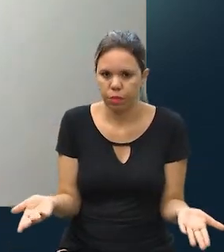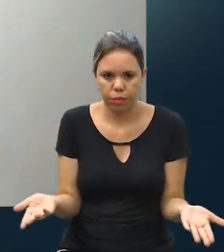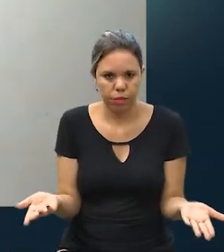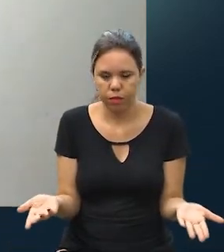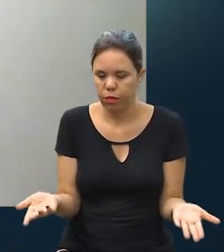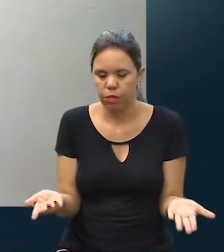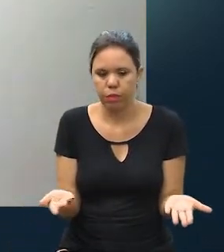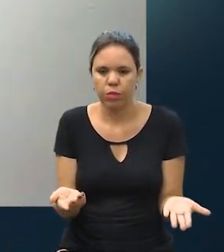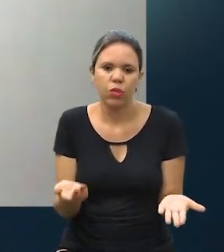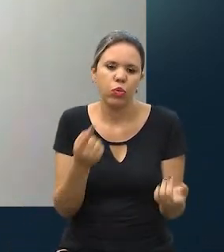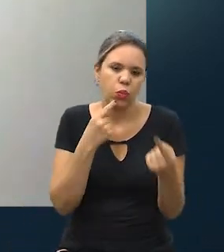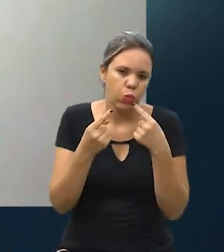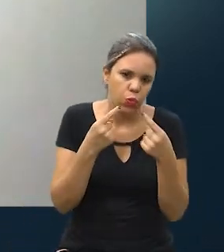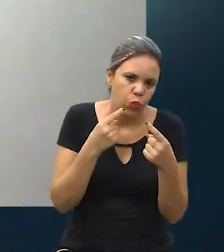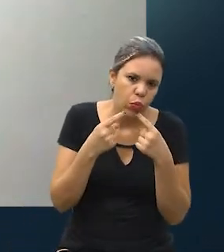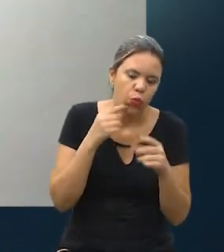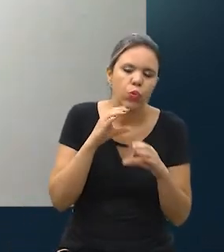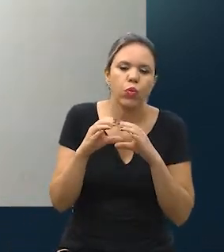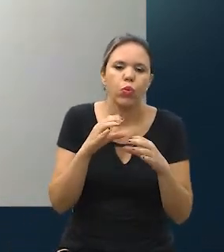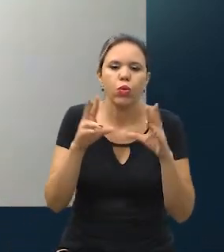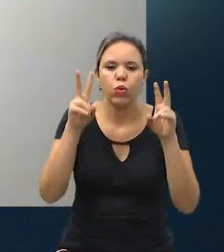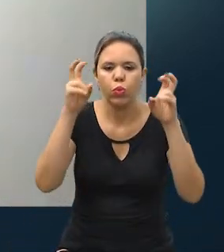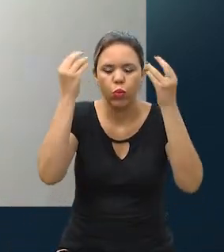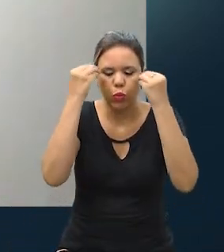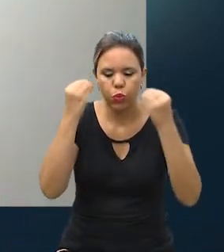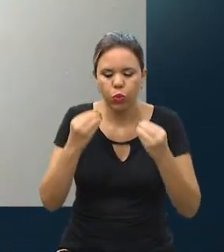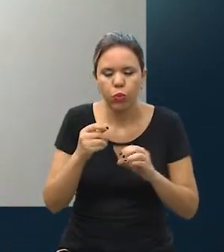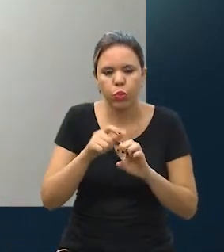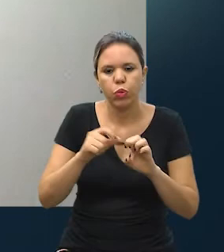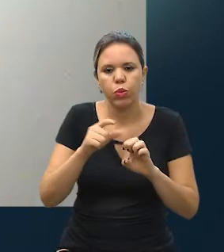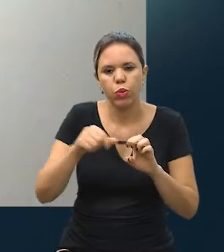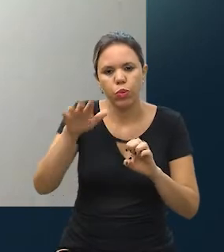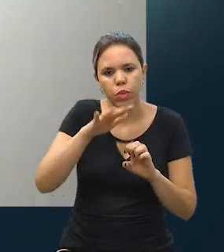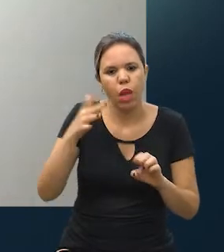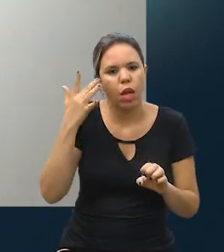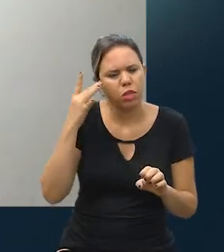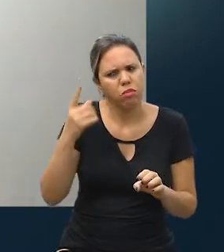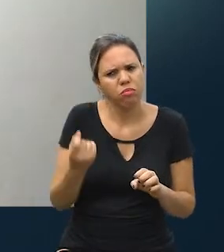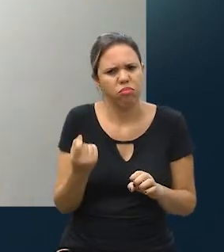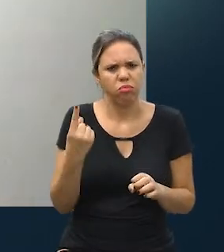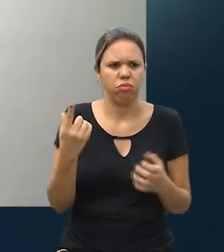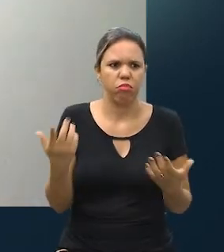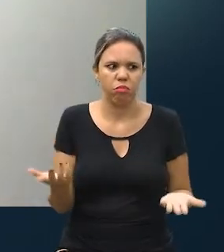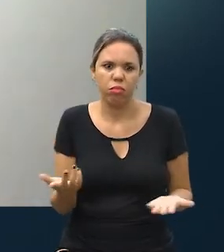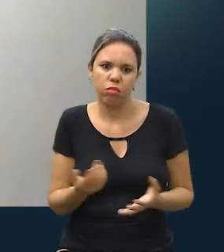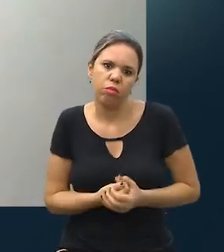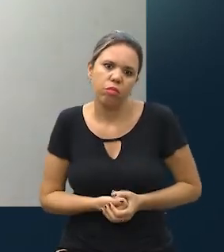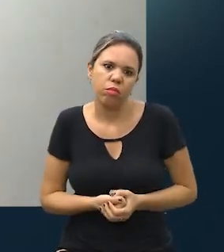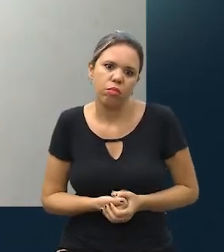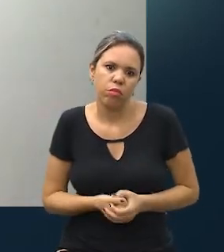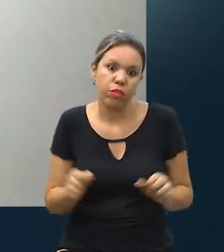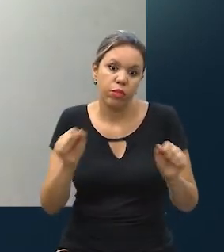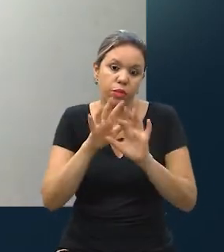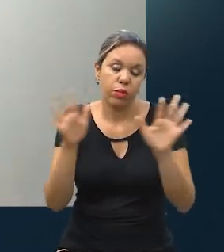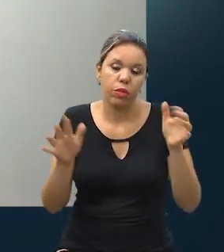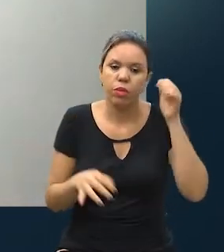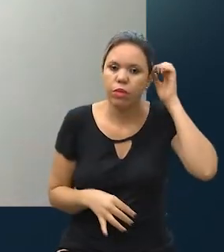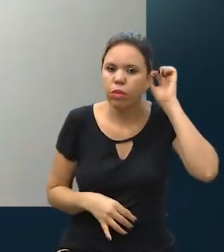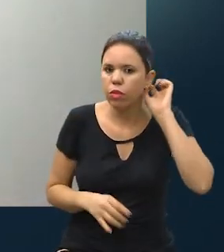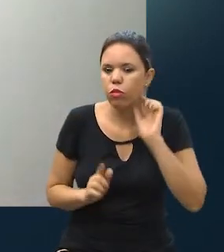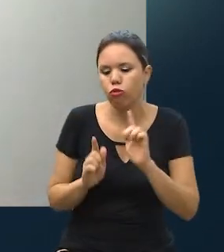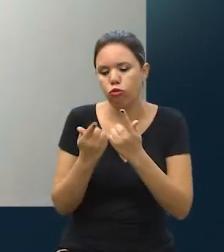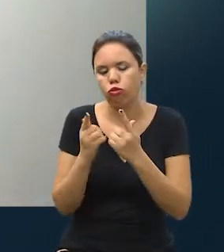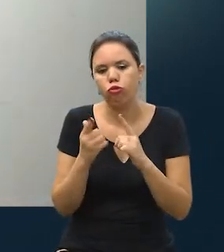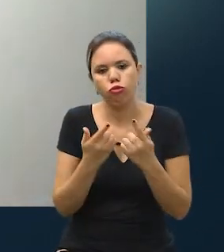as abordagens relacionadas à beleza, e apareceu empreendedorismo, e a gente achou até estranho. E aí ficou muito claro nos focus groups